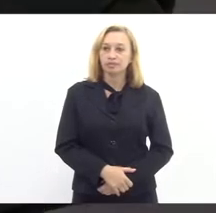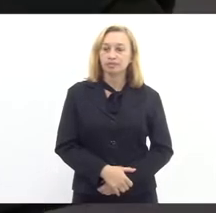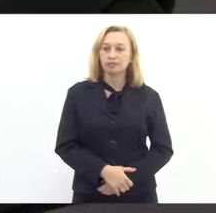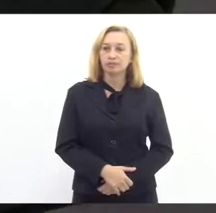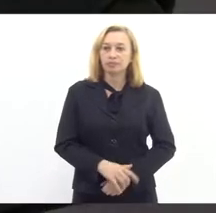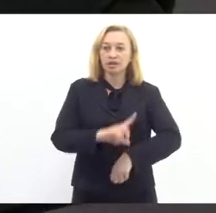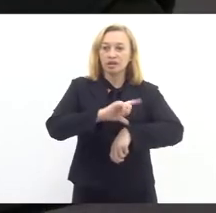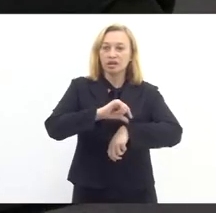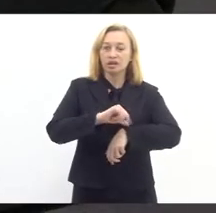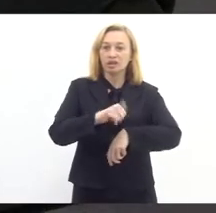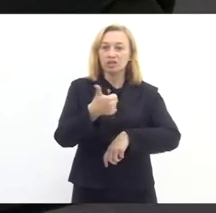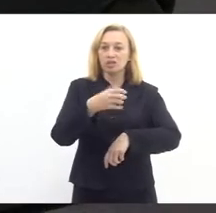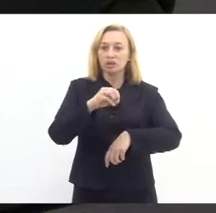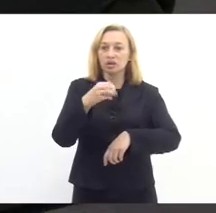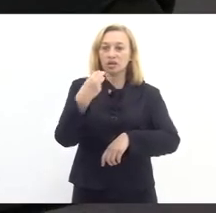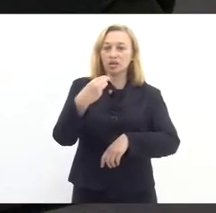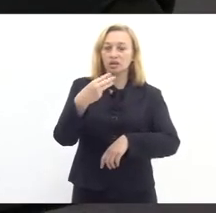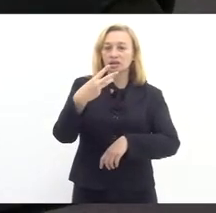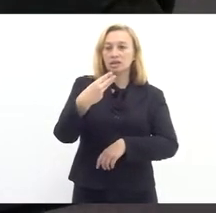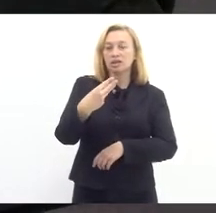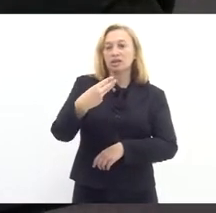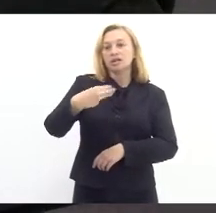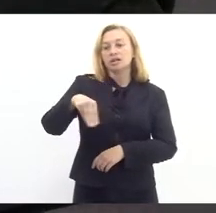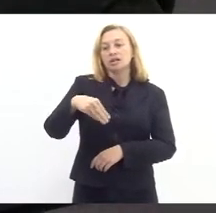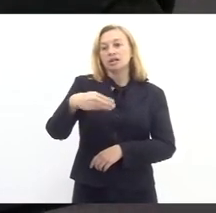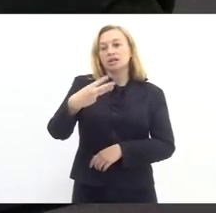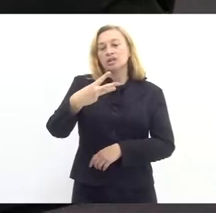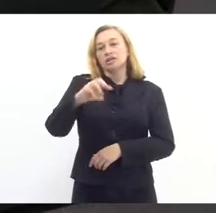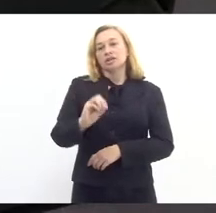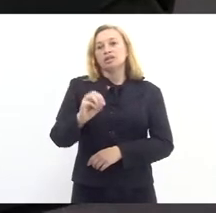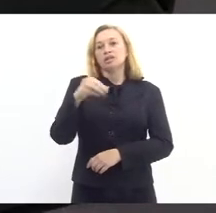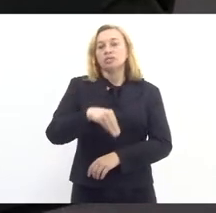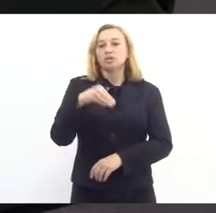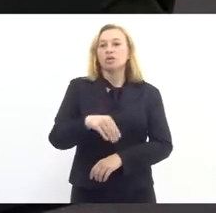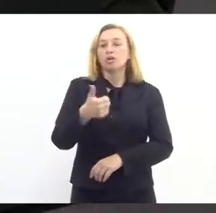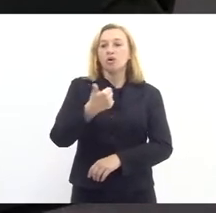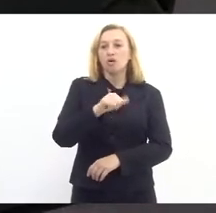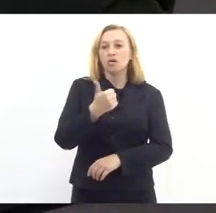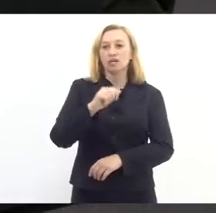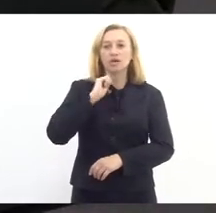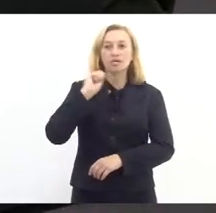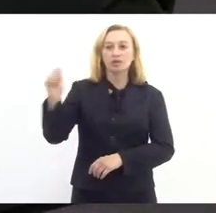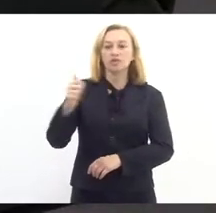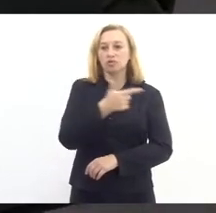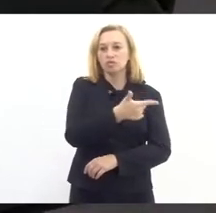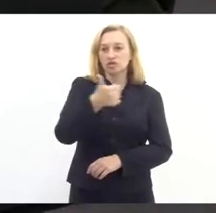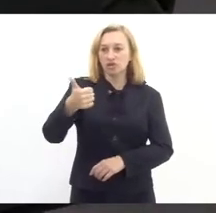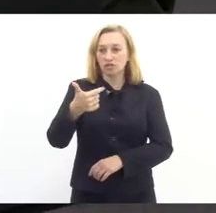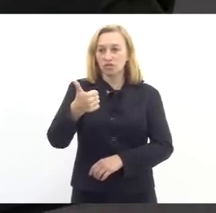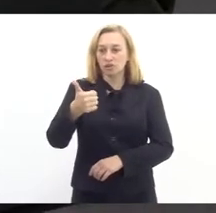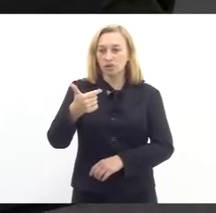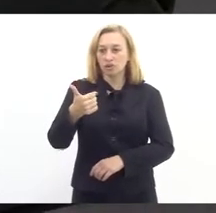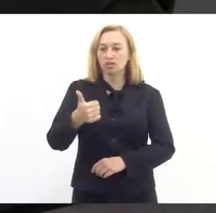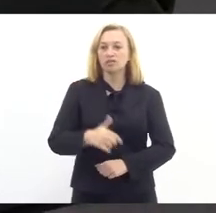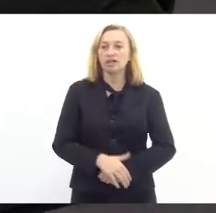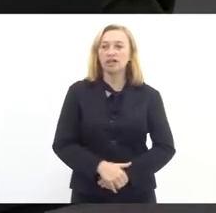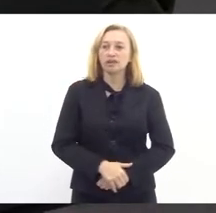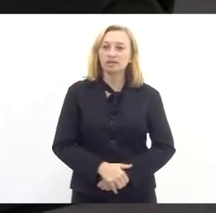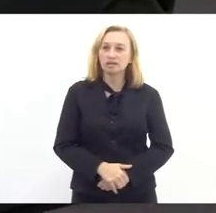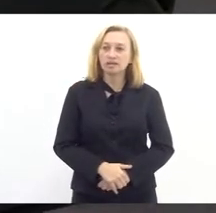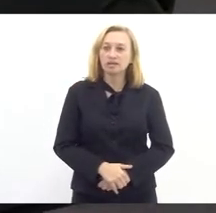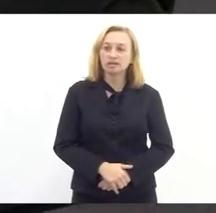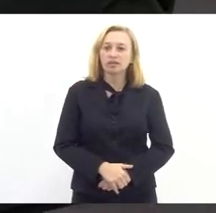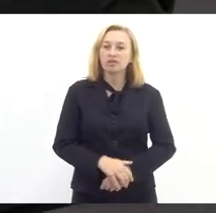Às 10 horas e 30 minutos, dia 11 de abril de 22, na condição de presidente da Comissão Parlamentar de Inquérito, destinada